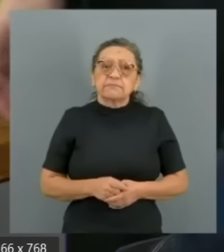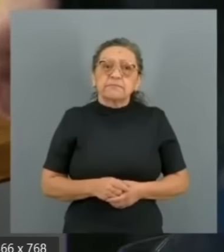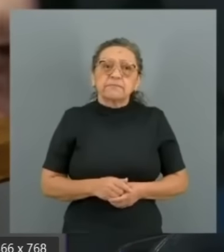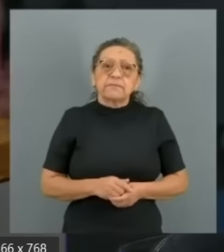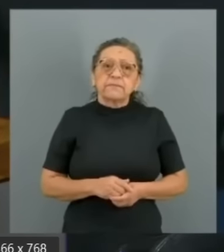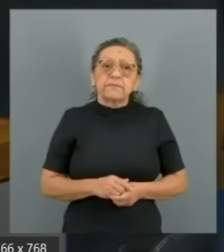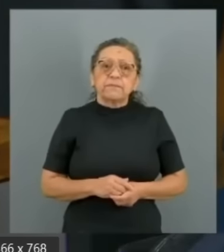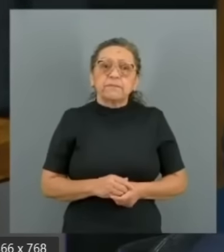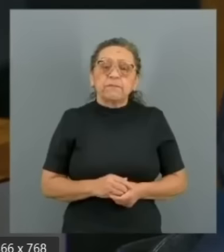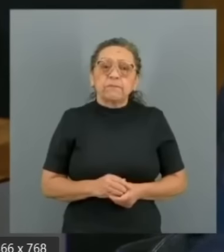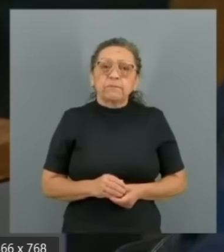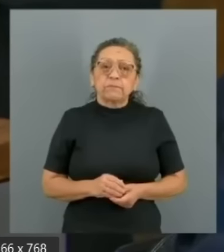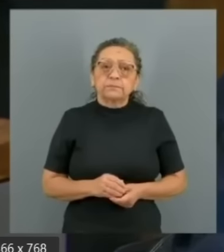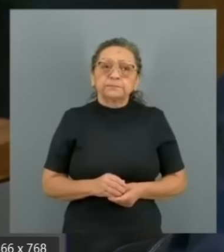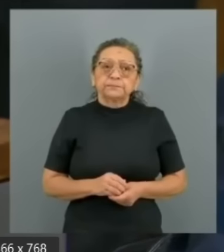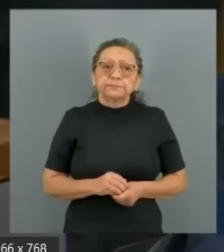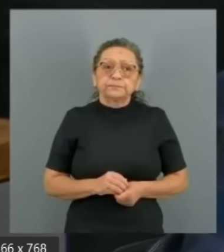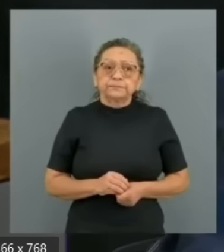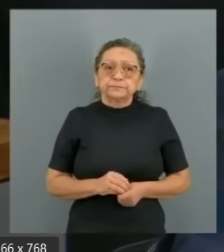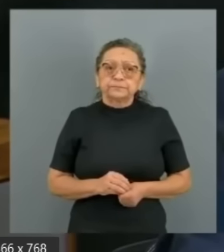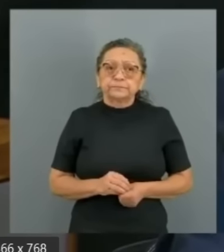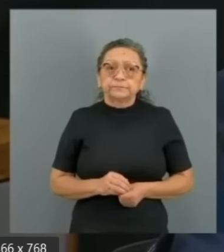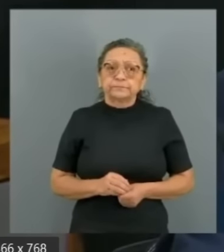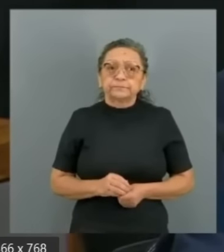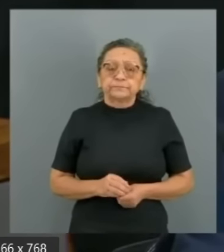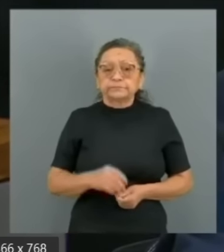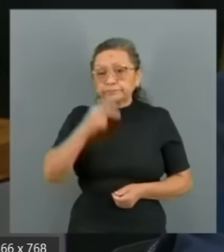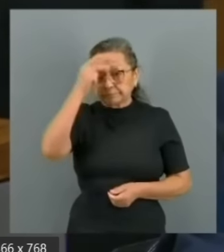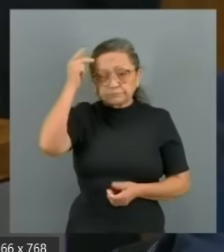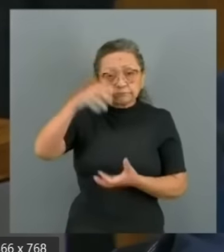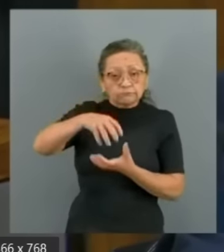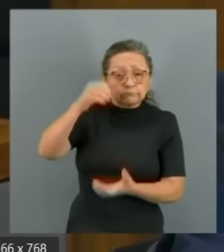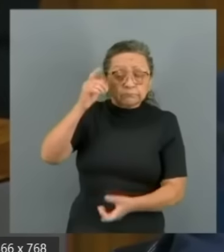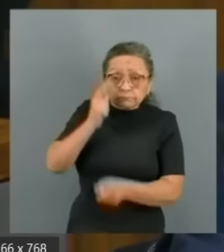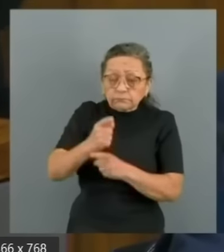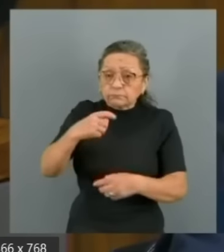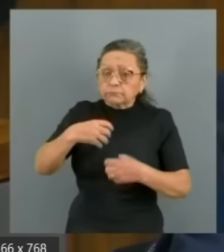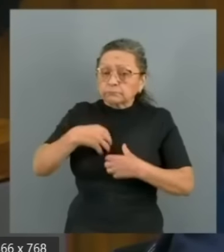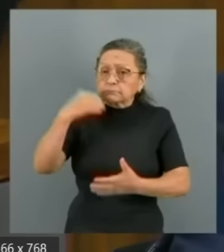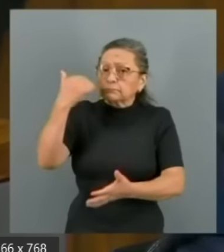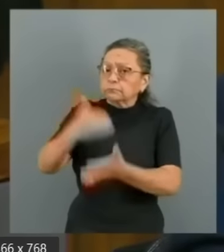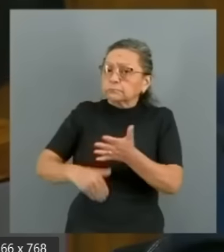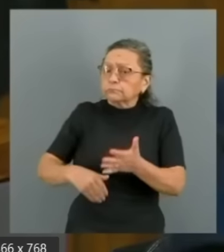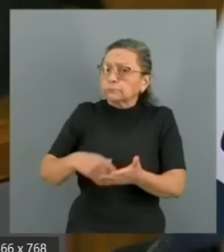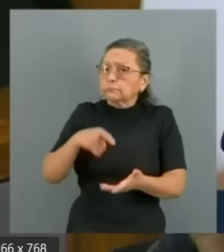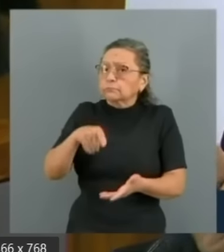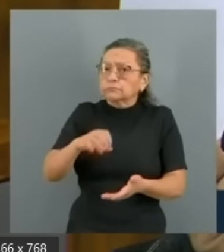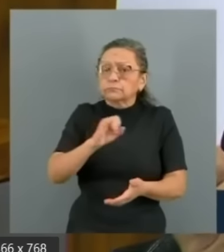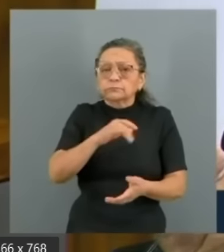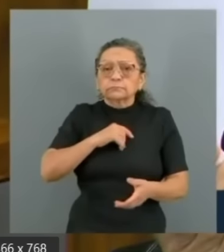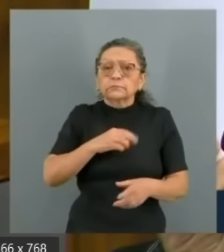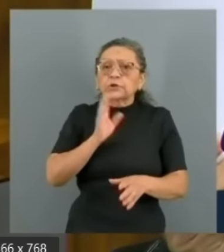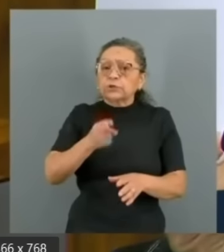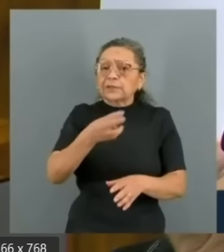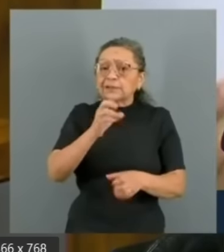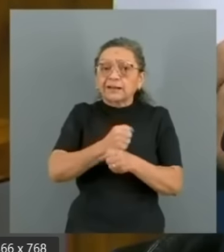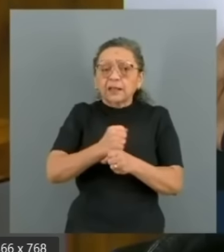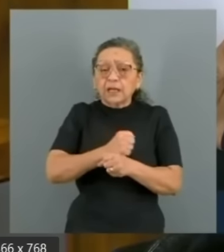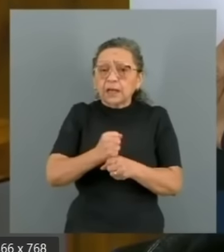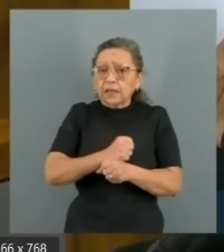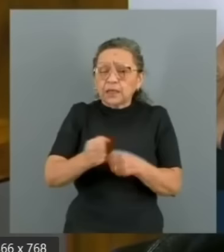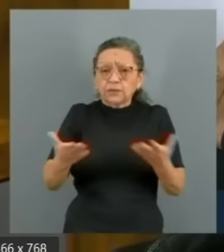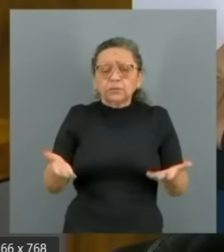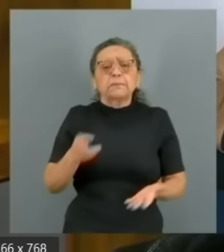O primeiro quadro aí, por gentileza. Idosa descobriu que teve descontos devido ao INSS por 30 anos após escândalo de fraude. Da mesma coisa,